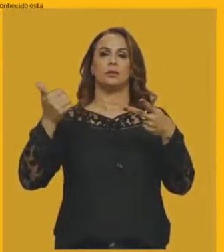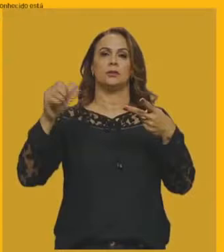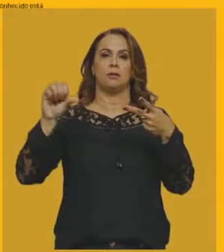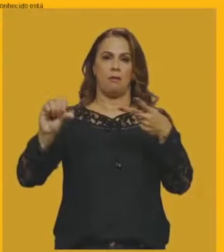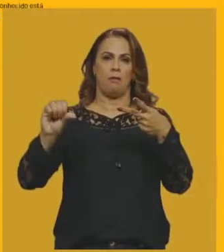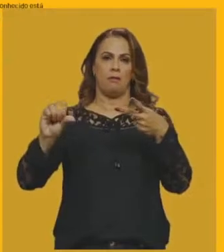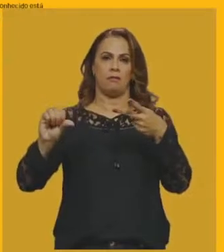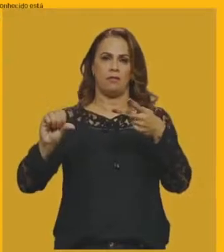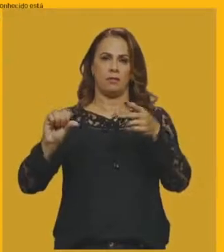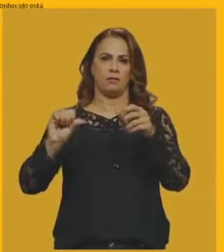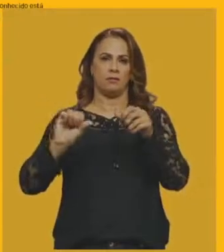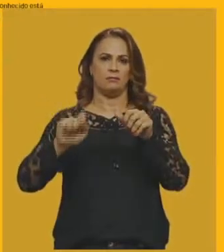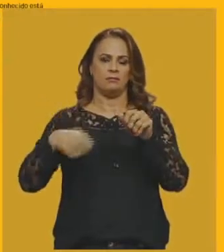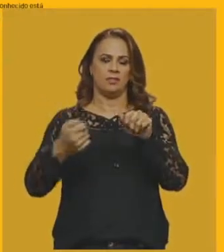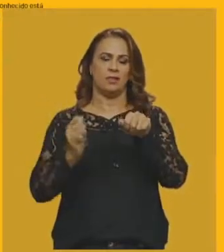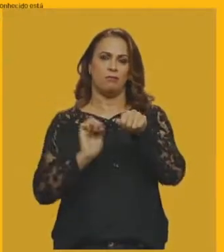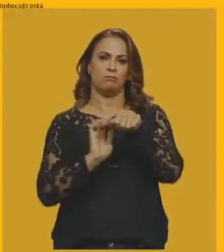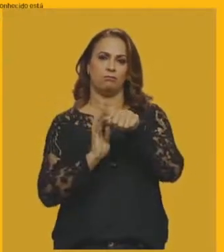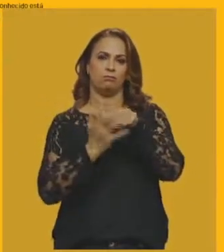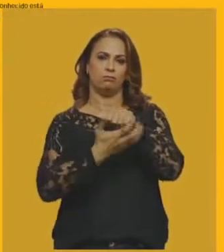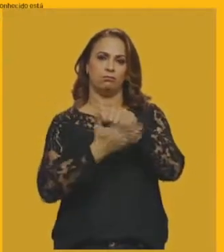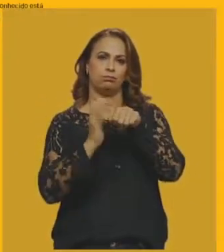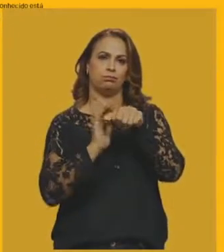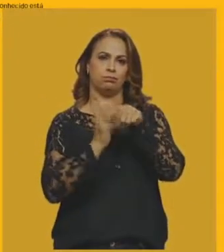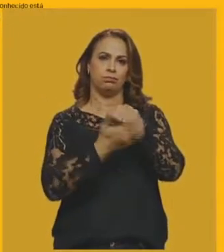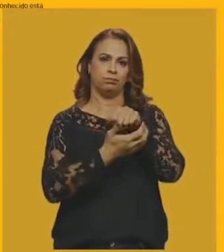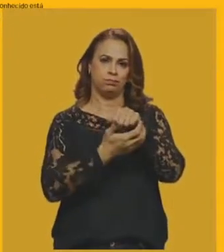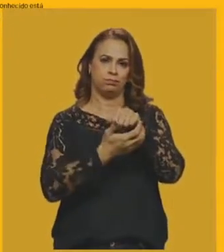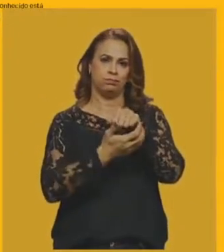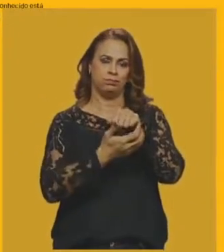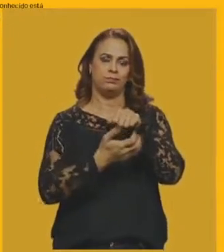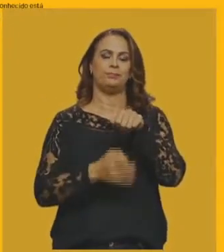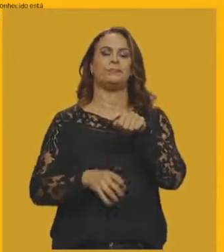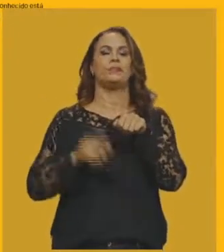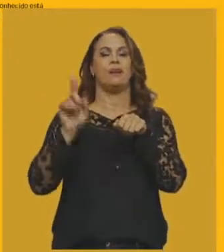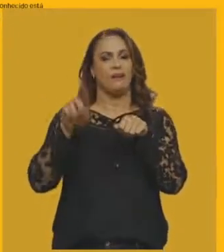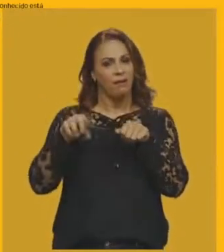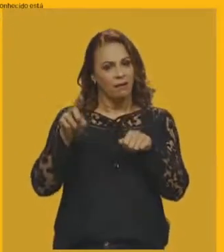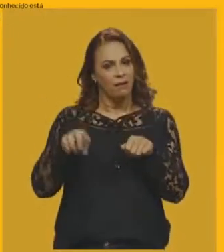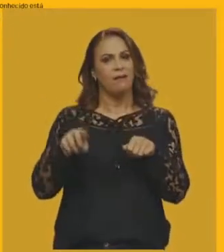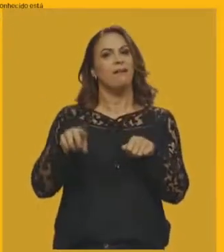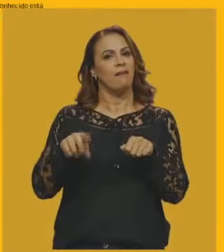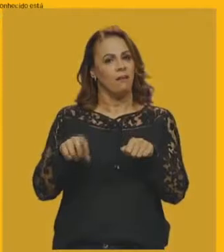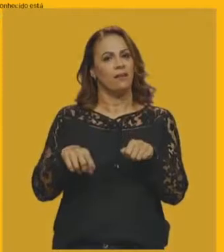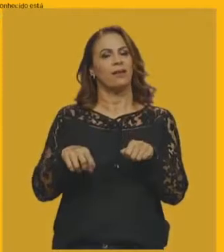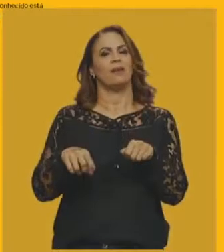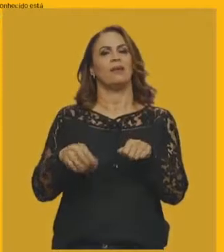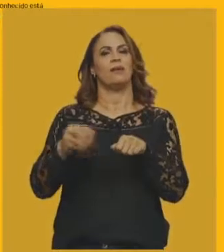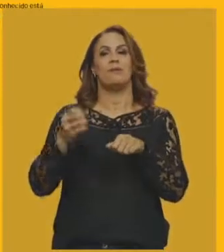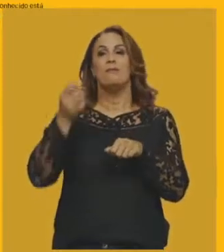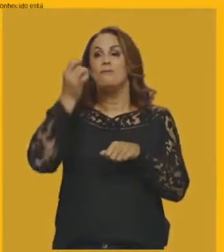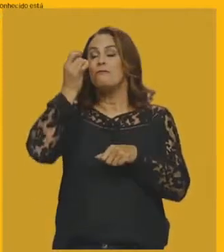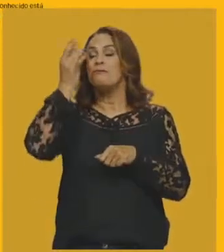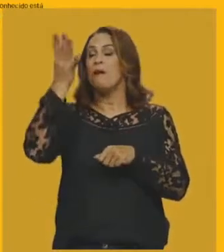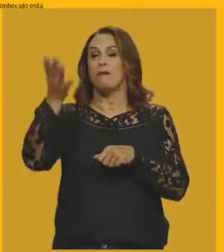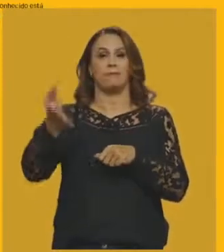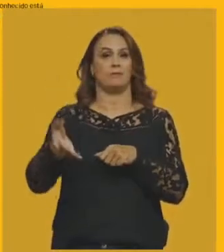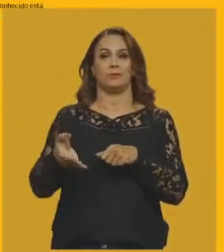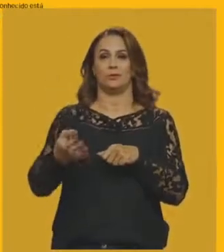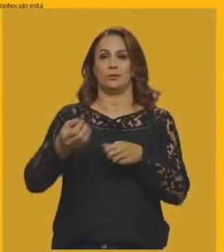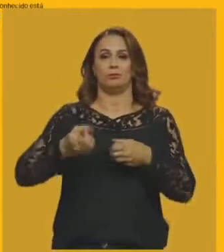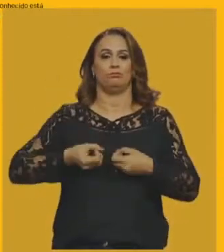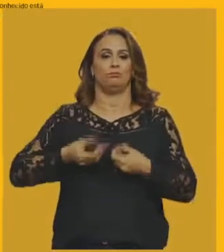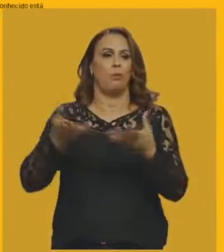pelo coronavírus, que a gente chama de SARS-CoV-2. Você sabe que é uma doença transmitida por gotículas de